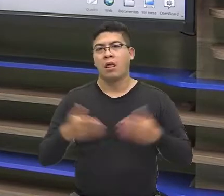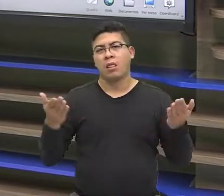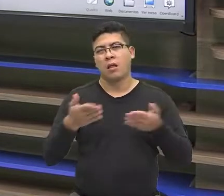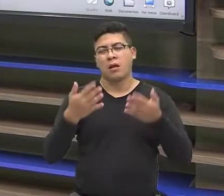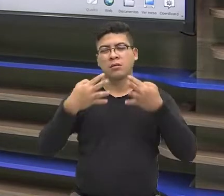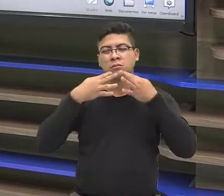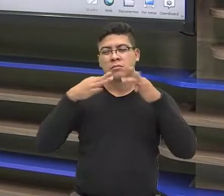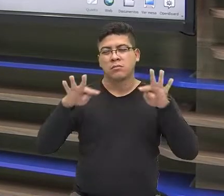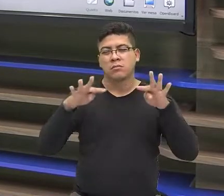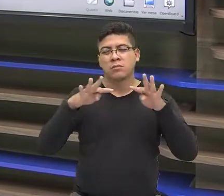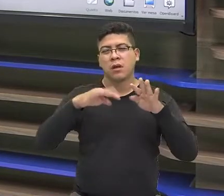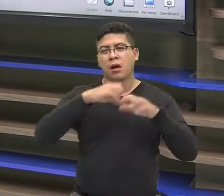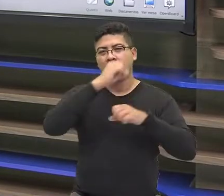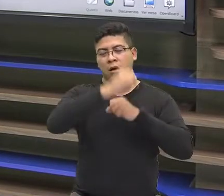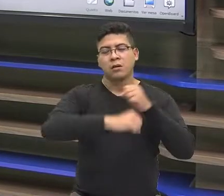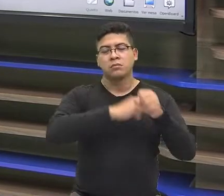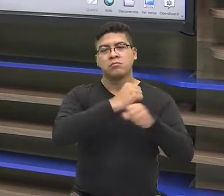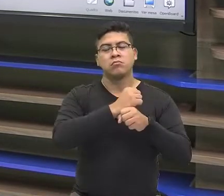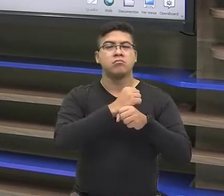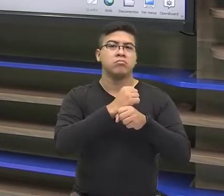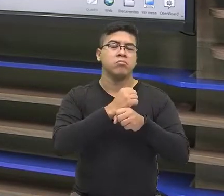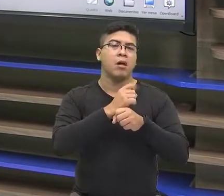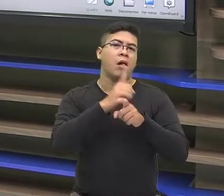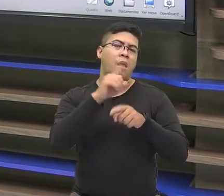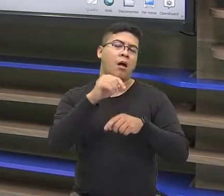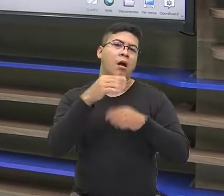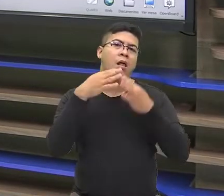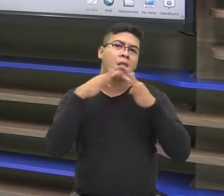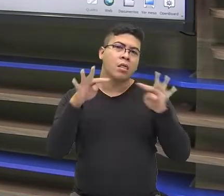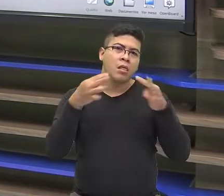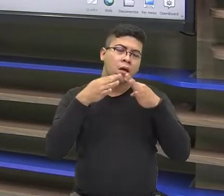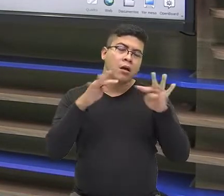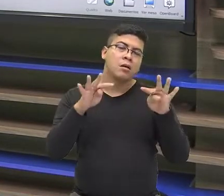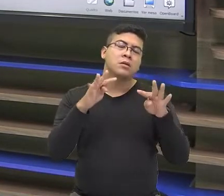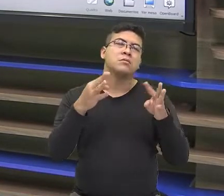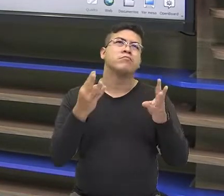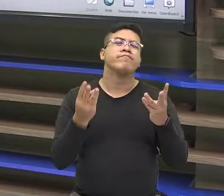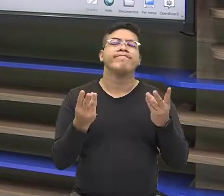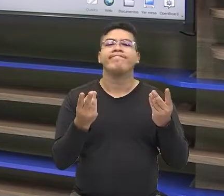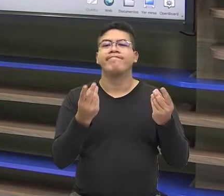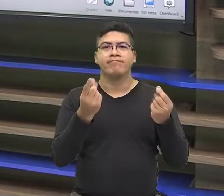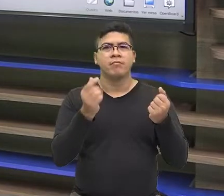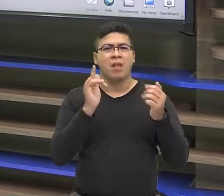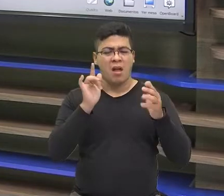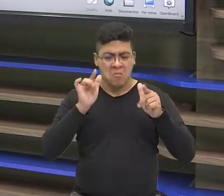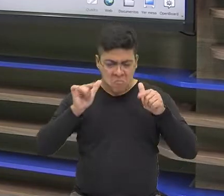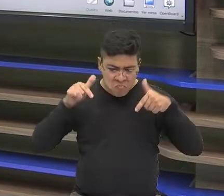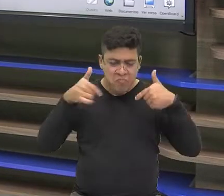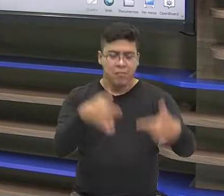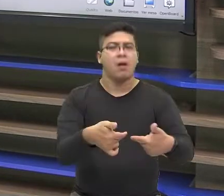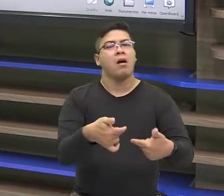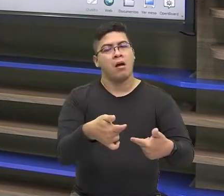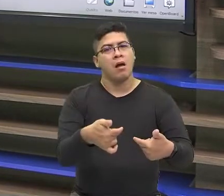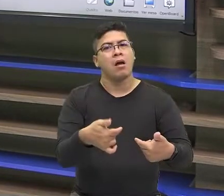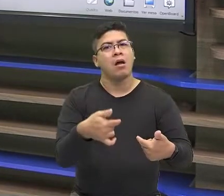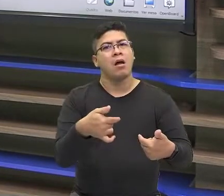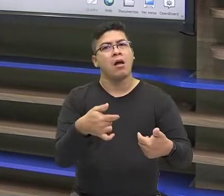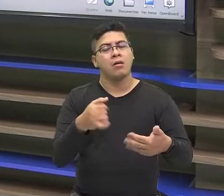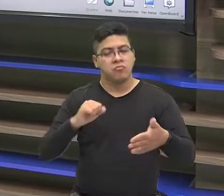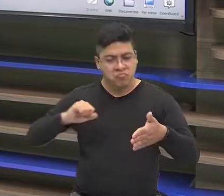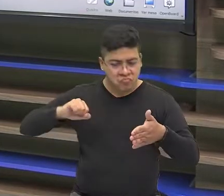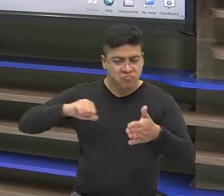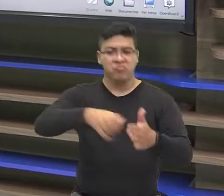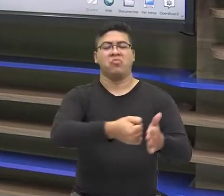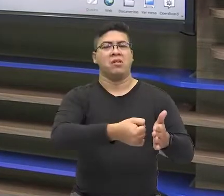né, que era essa escola literária, ela era mais, como eu falei aqui, mais agressiva, né? Então ela indicava